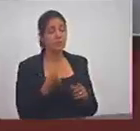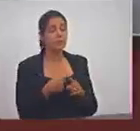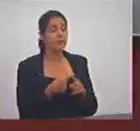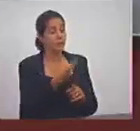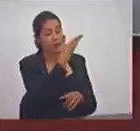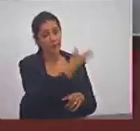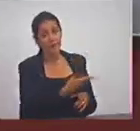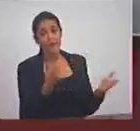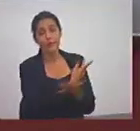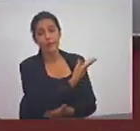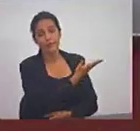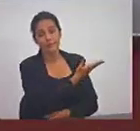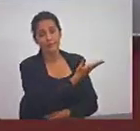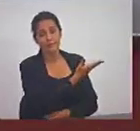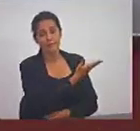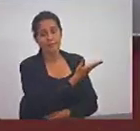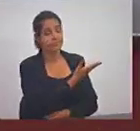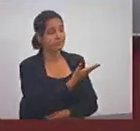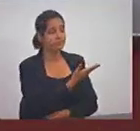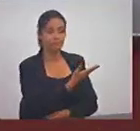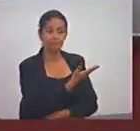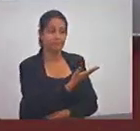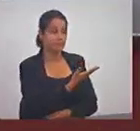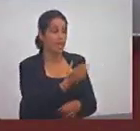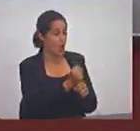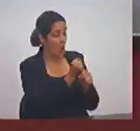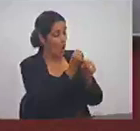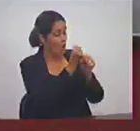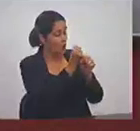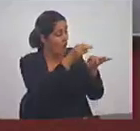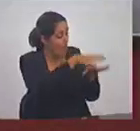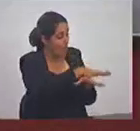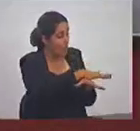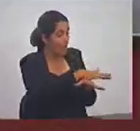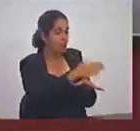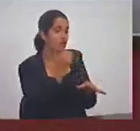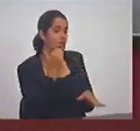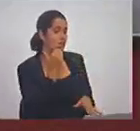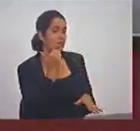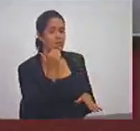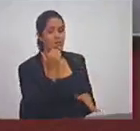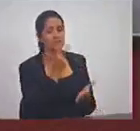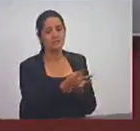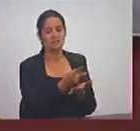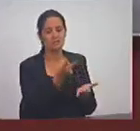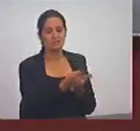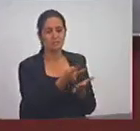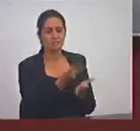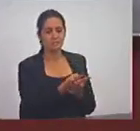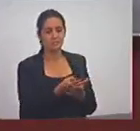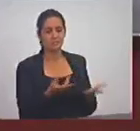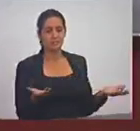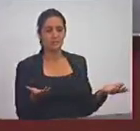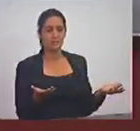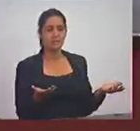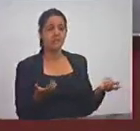acontece? Toda vez que faz uma obra em Votuporanga, é digna de reclamação. Muitas vezes, a maneira de se fazer não está